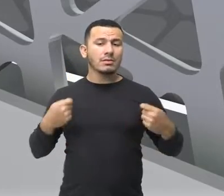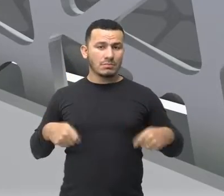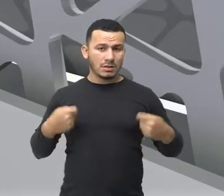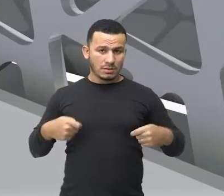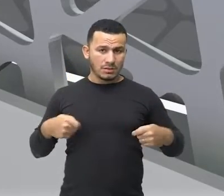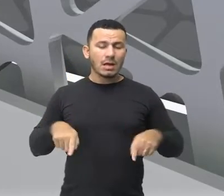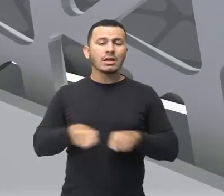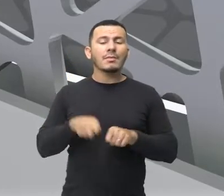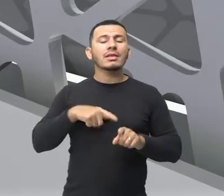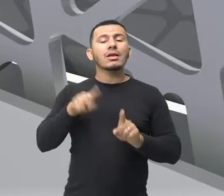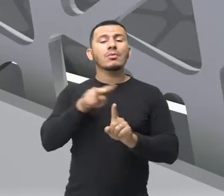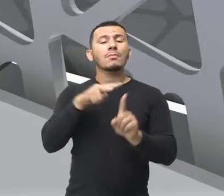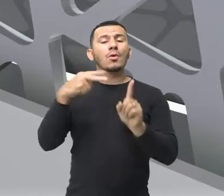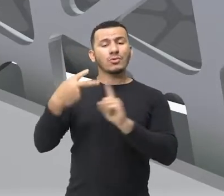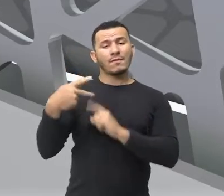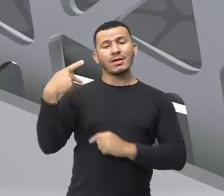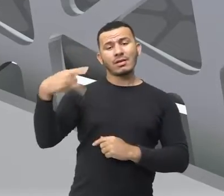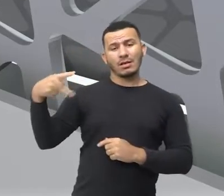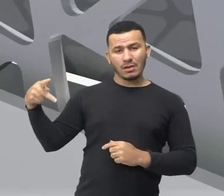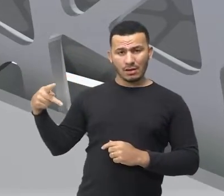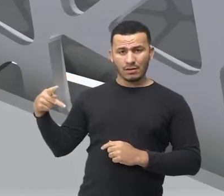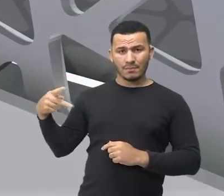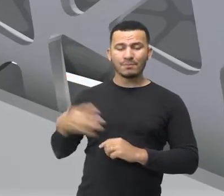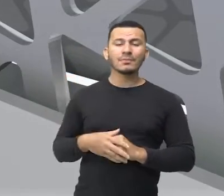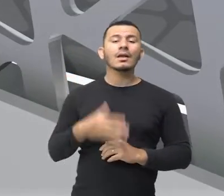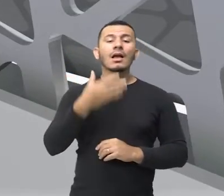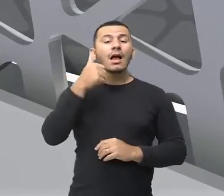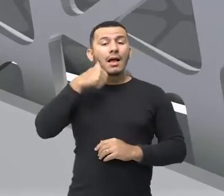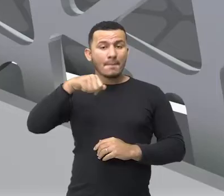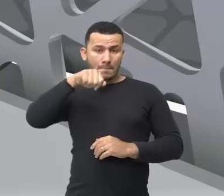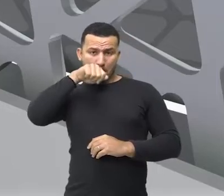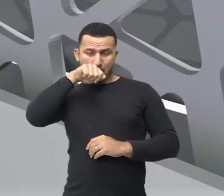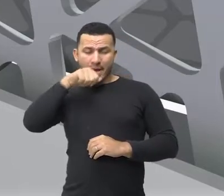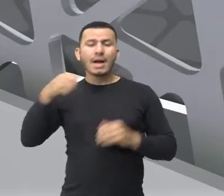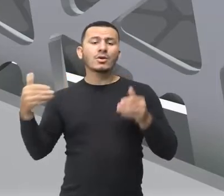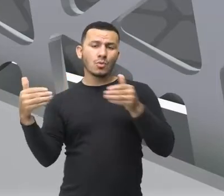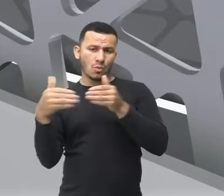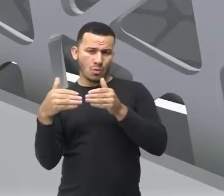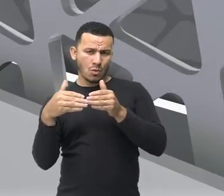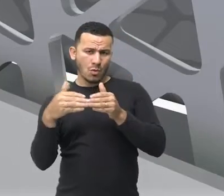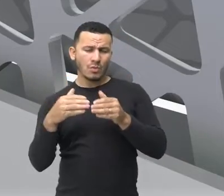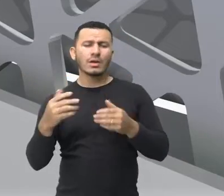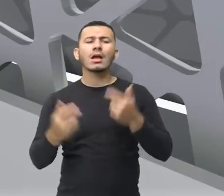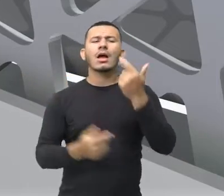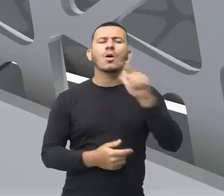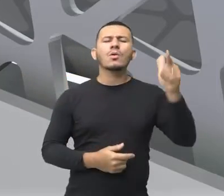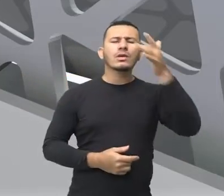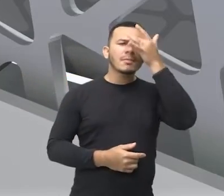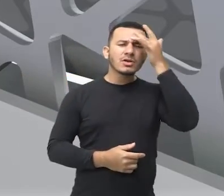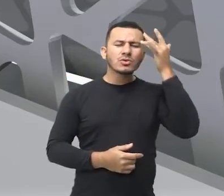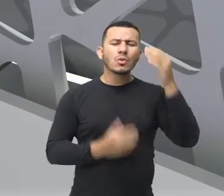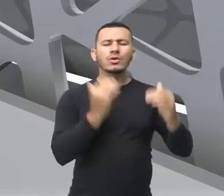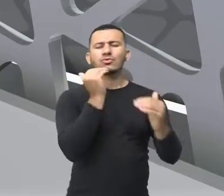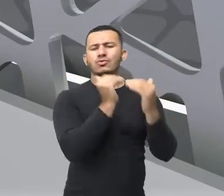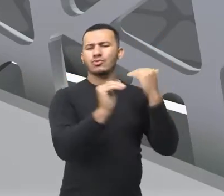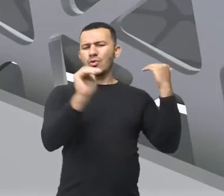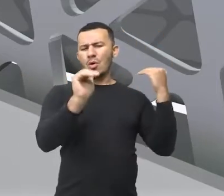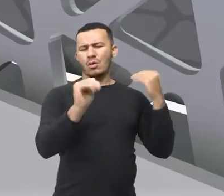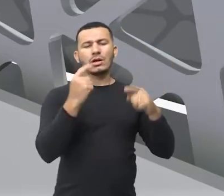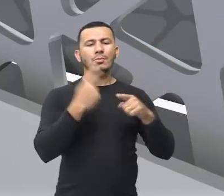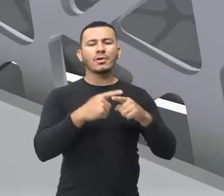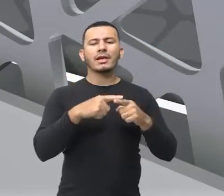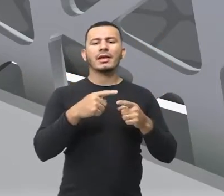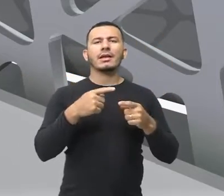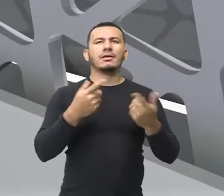partir de um ponto de vista. A mãe concorda e a outra pessoa discorda, porque para ele